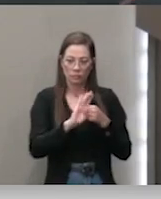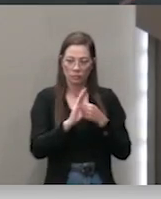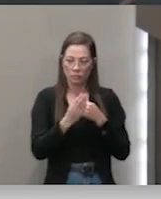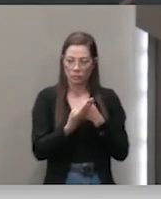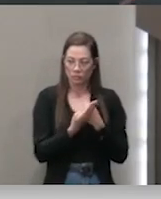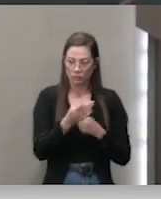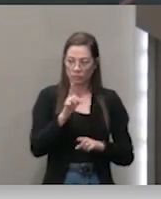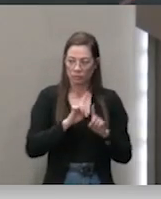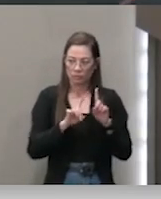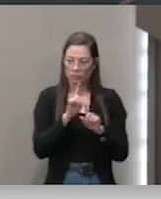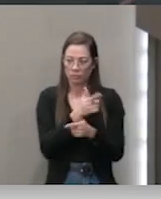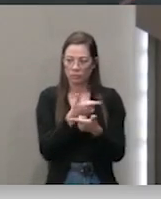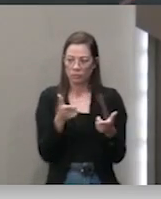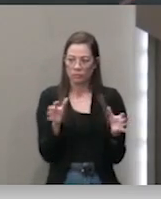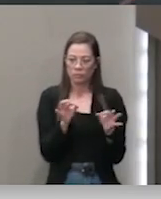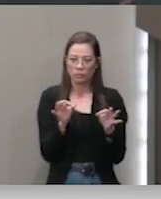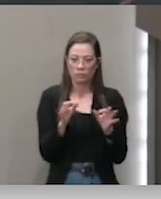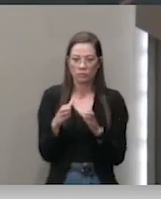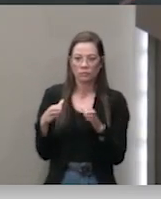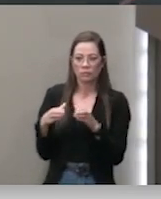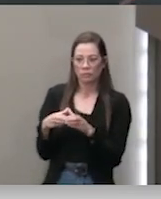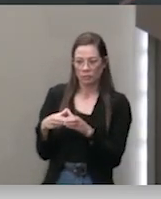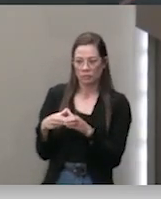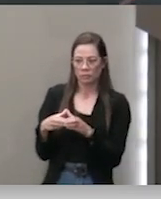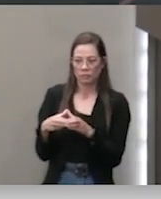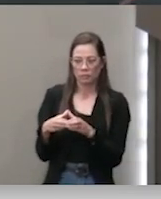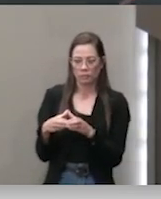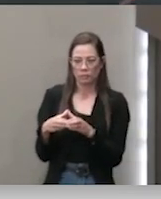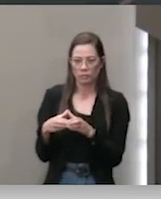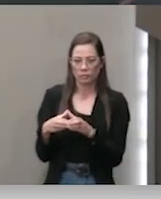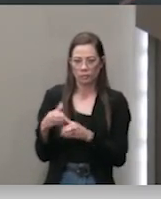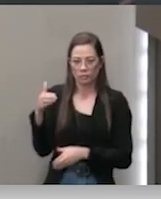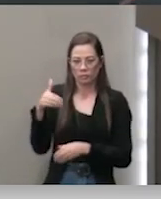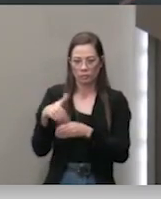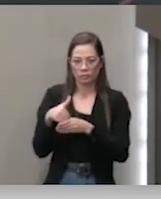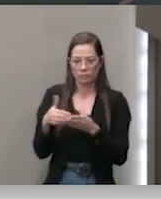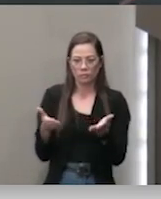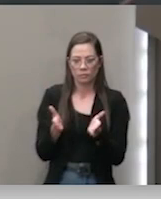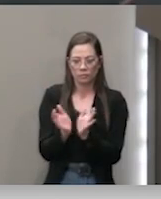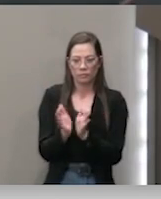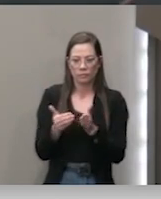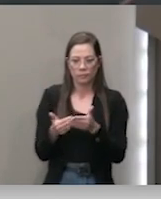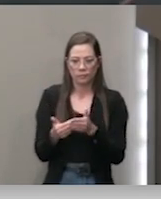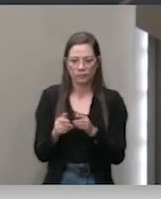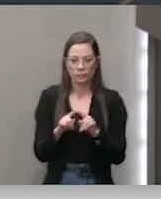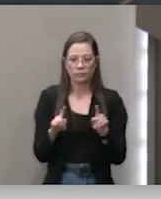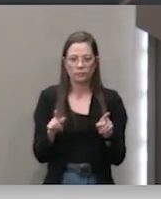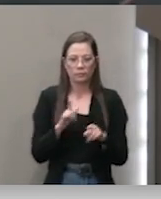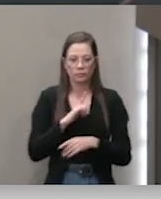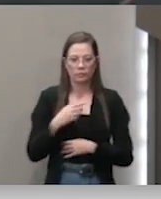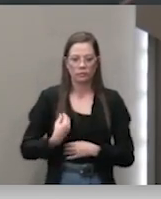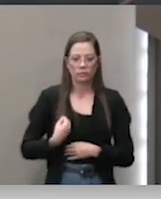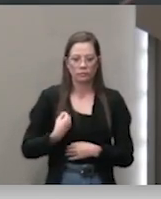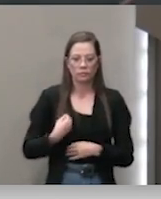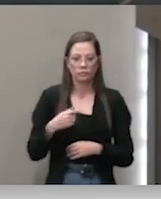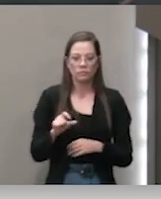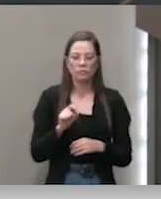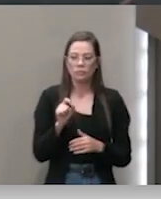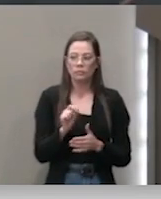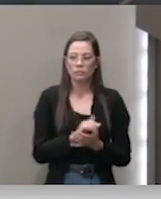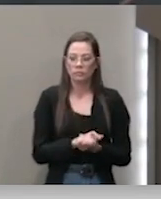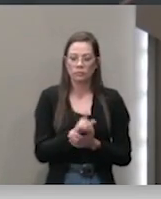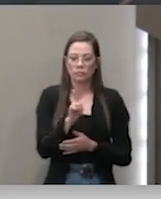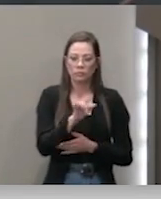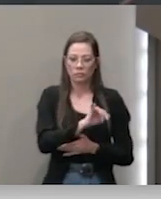tiveram chapa, né? Aí é montada uma comissão provisória, mais tarde, caso esse interesse. Mas